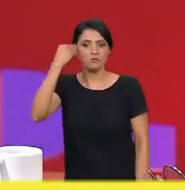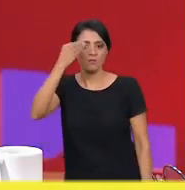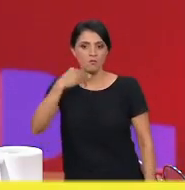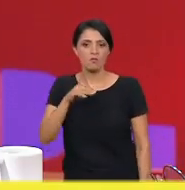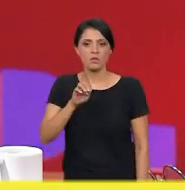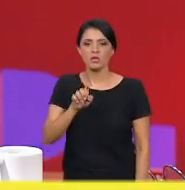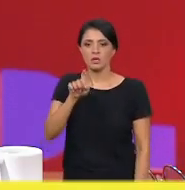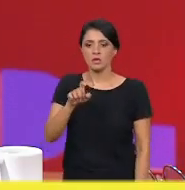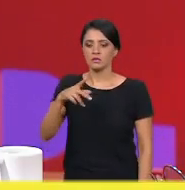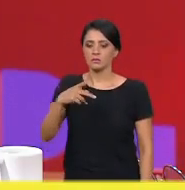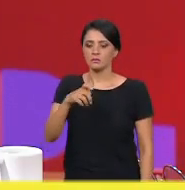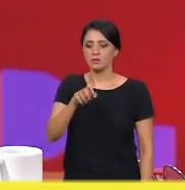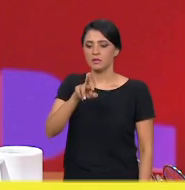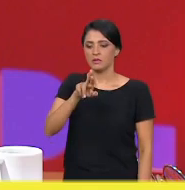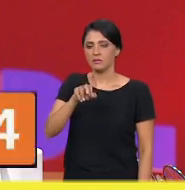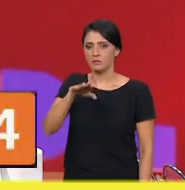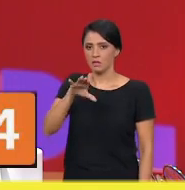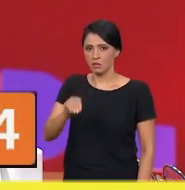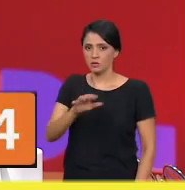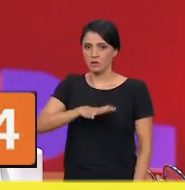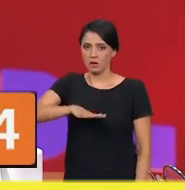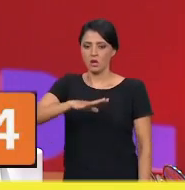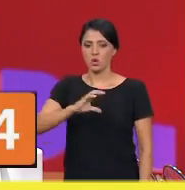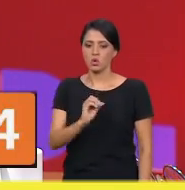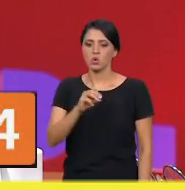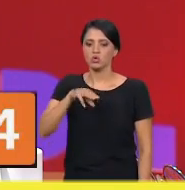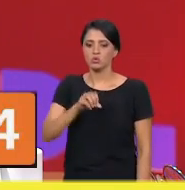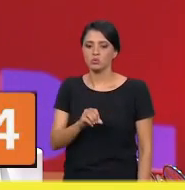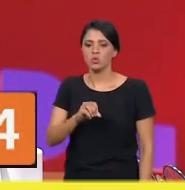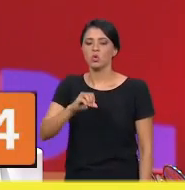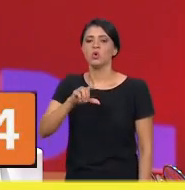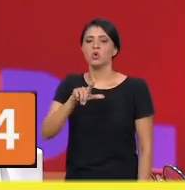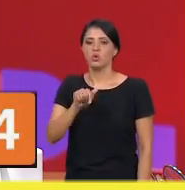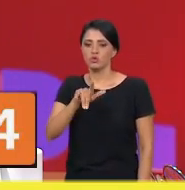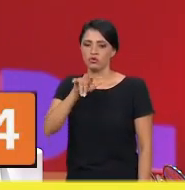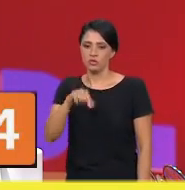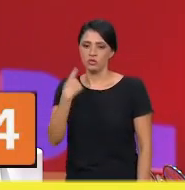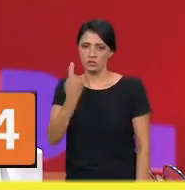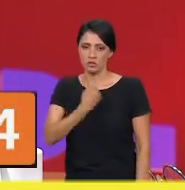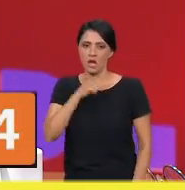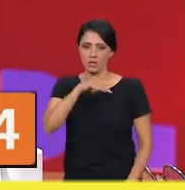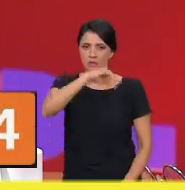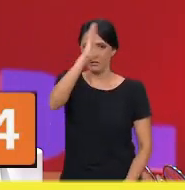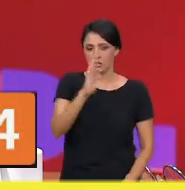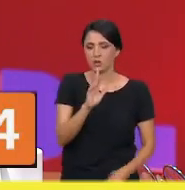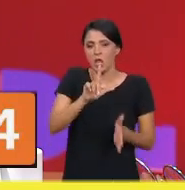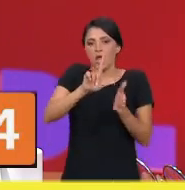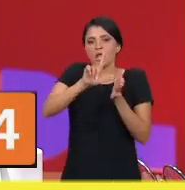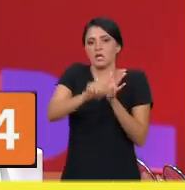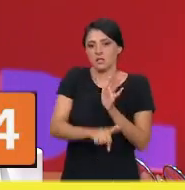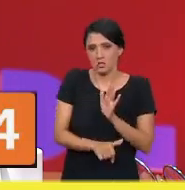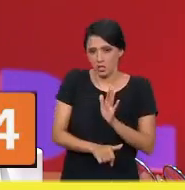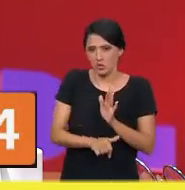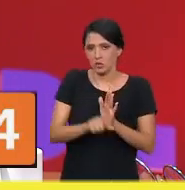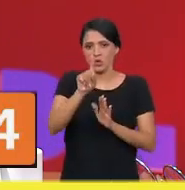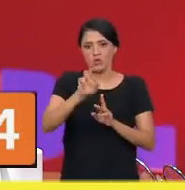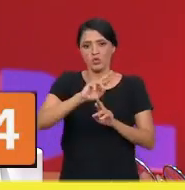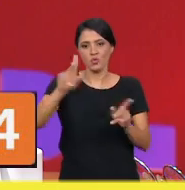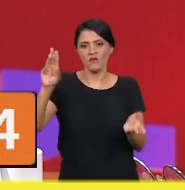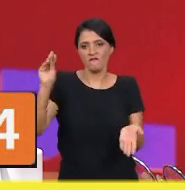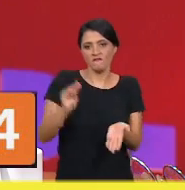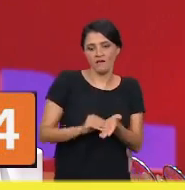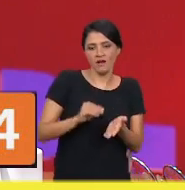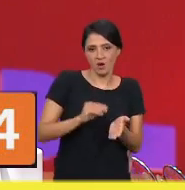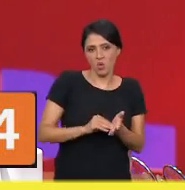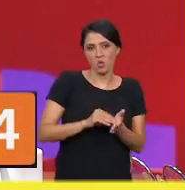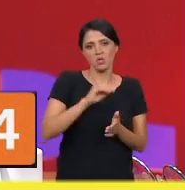pelo menos na cosmologia, nós estamos sim bem atrasados. Mas não é uma questão de falta de pessoal e